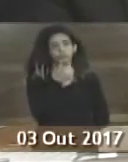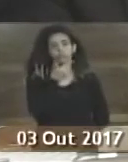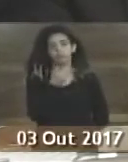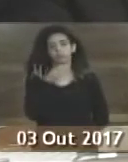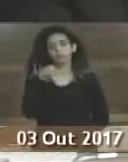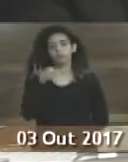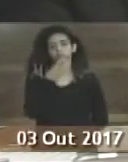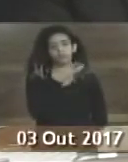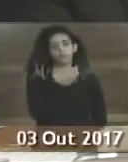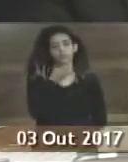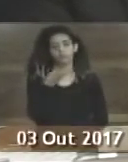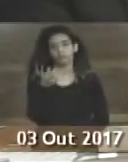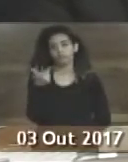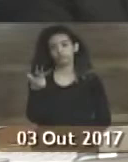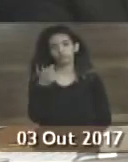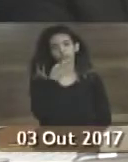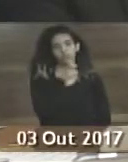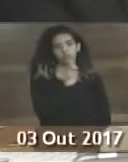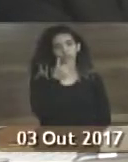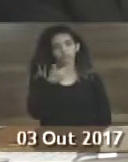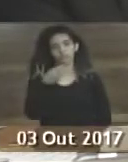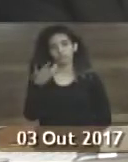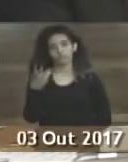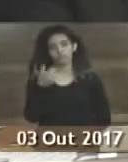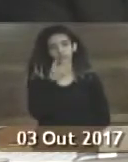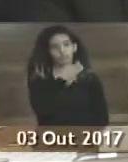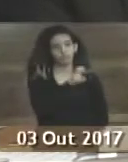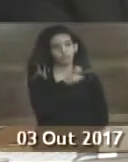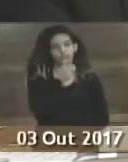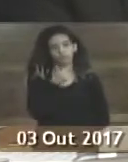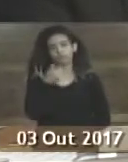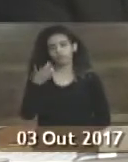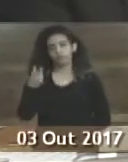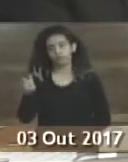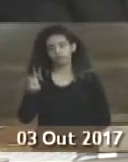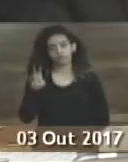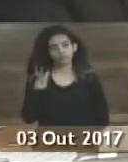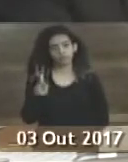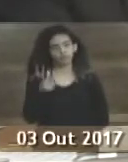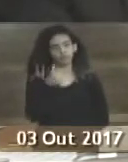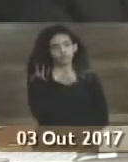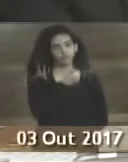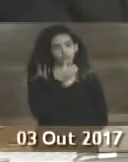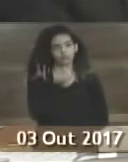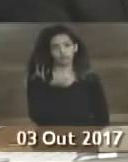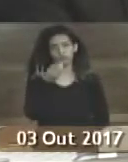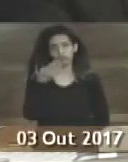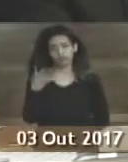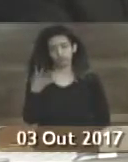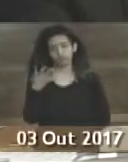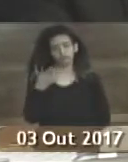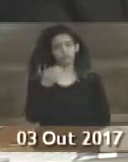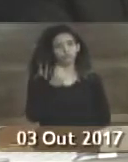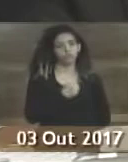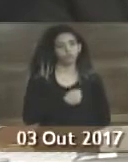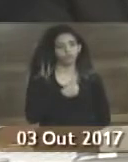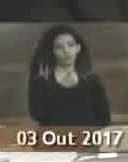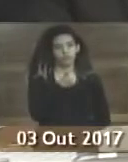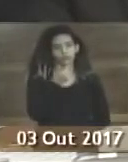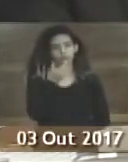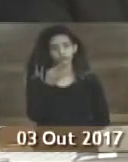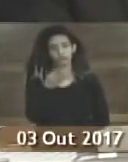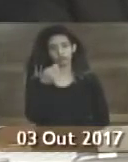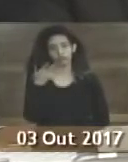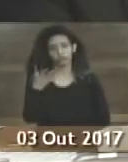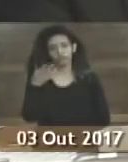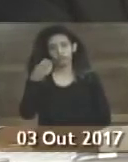119, 332, 497, 523, 538, 553, 557, 1077, 1484,